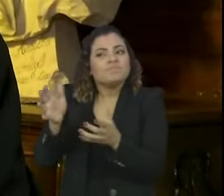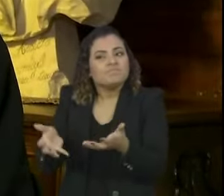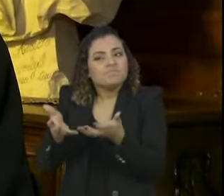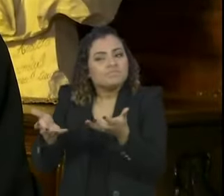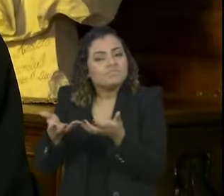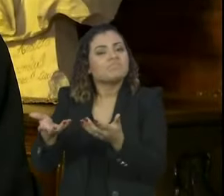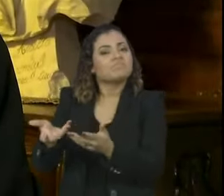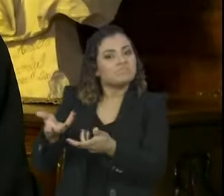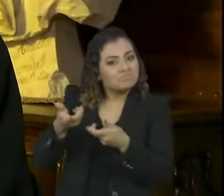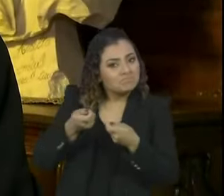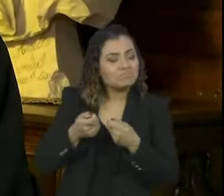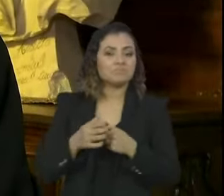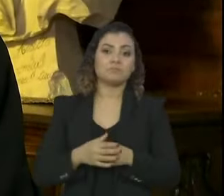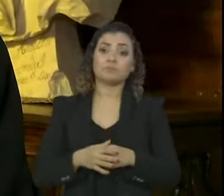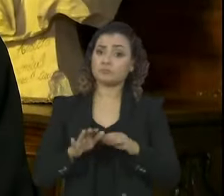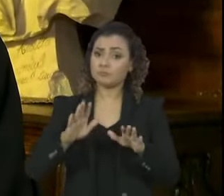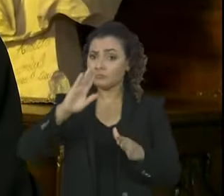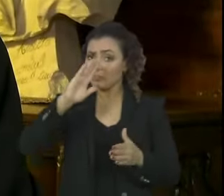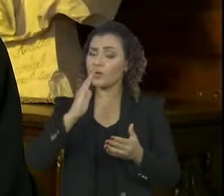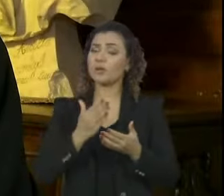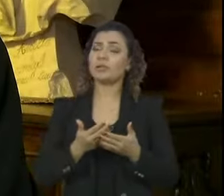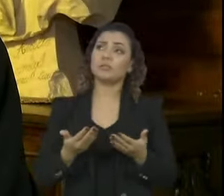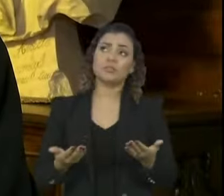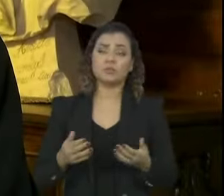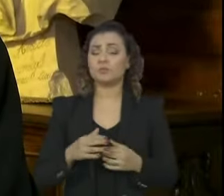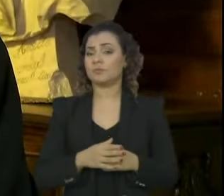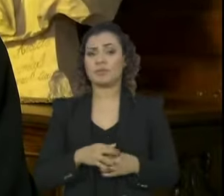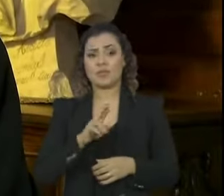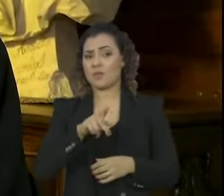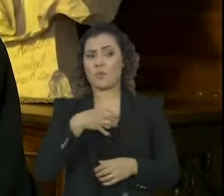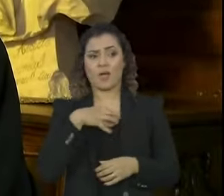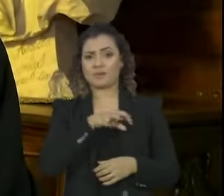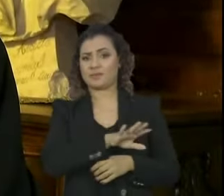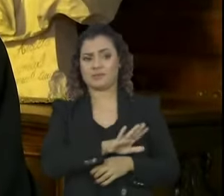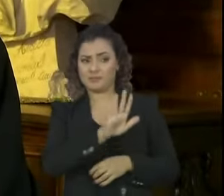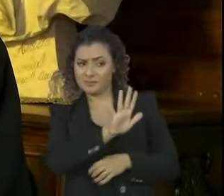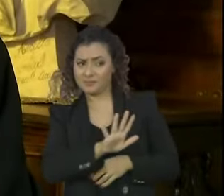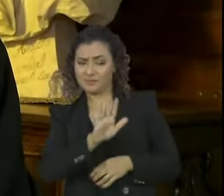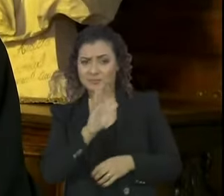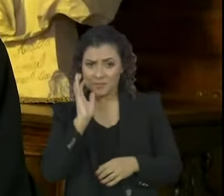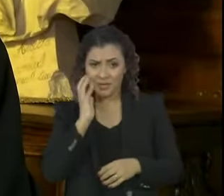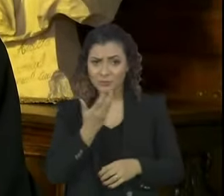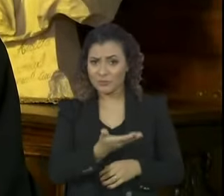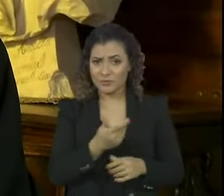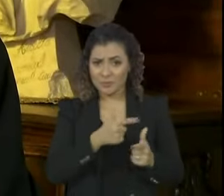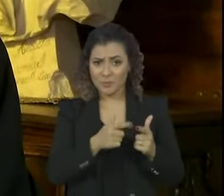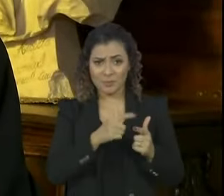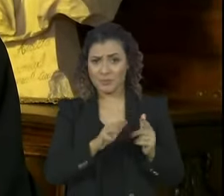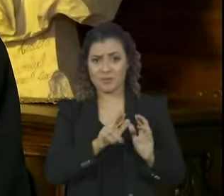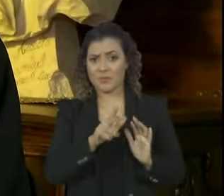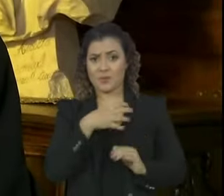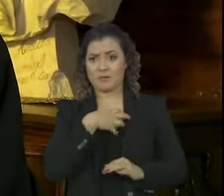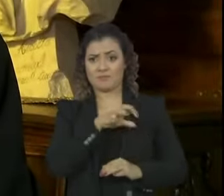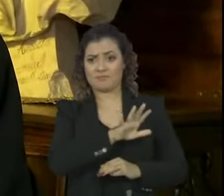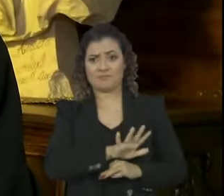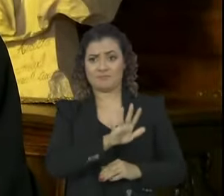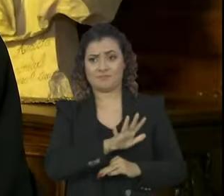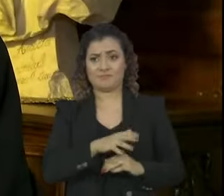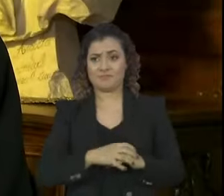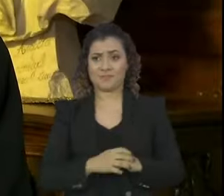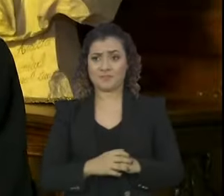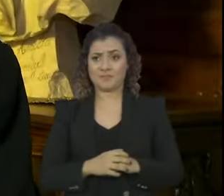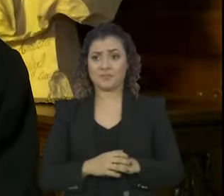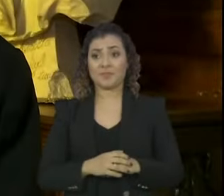mas eu acredito que não seja esta a questão Que resolveria fé e não seria por aí